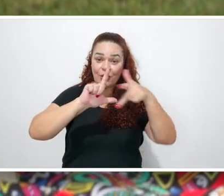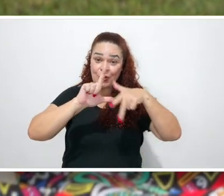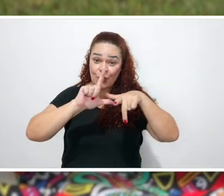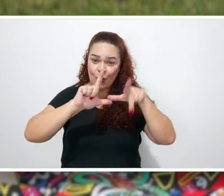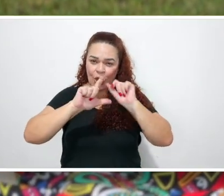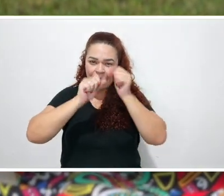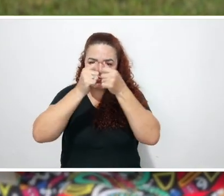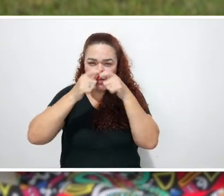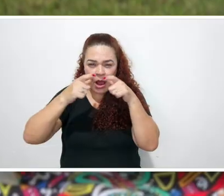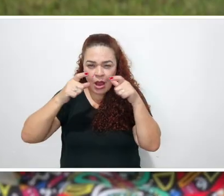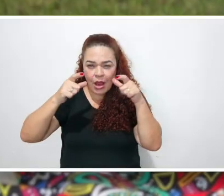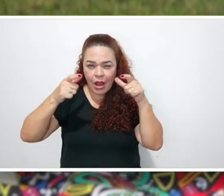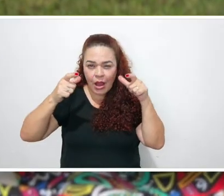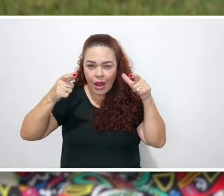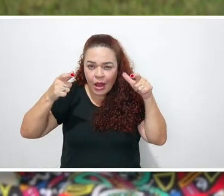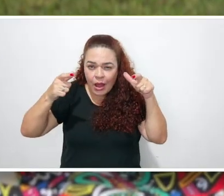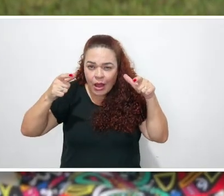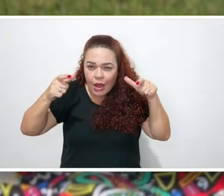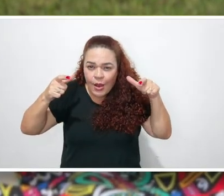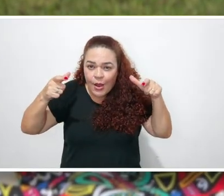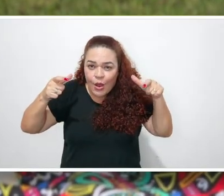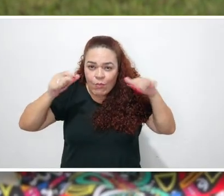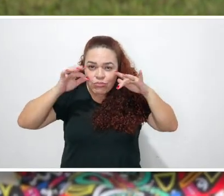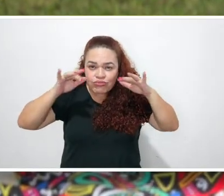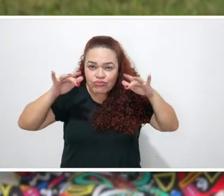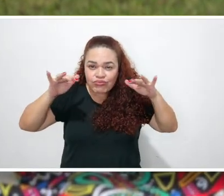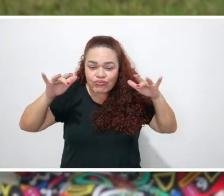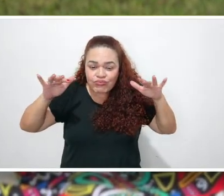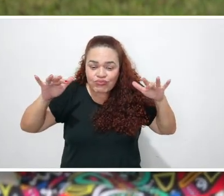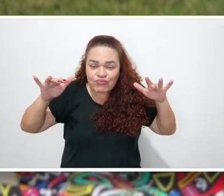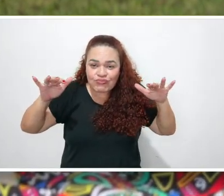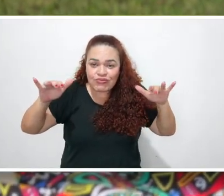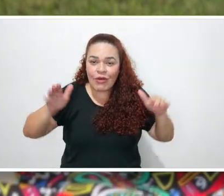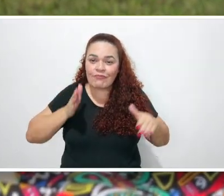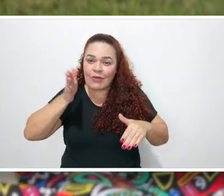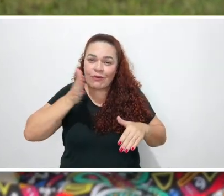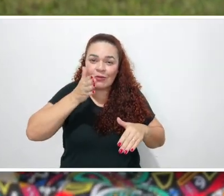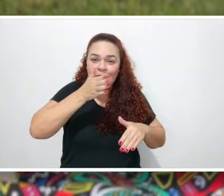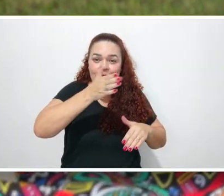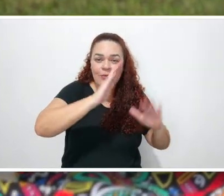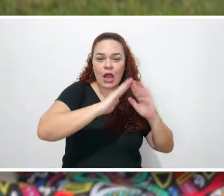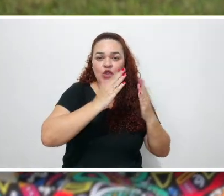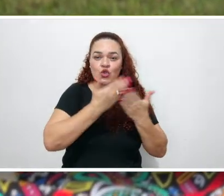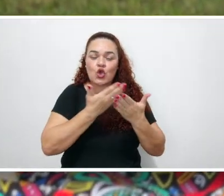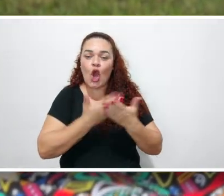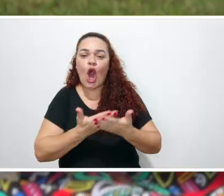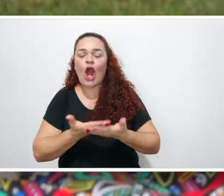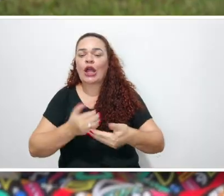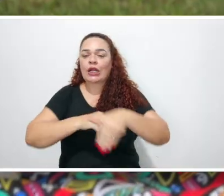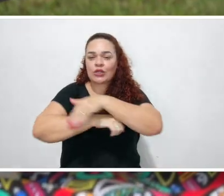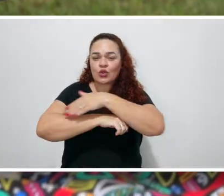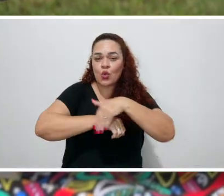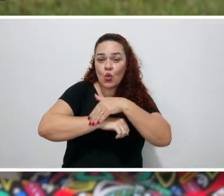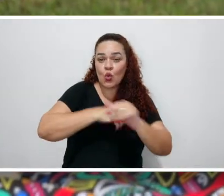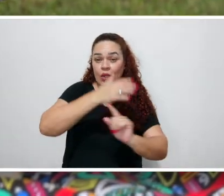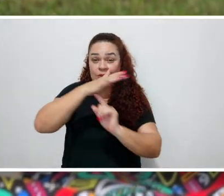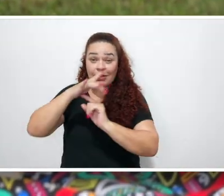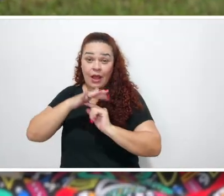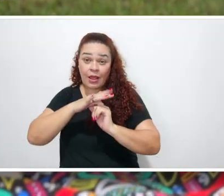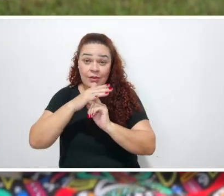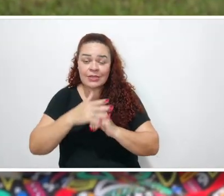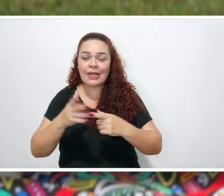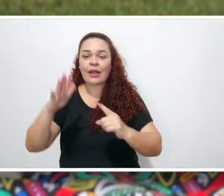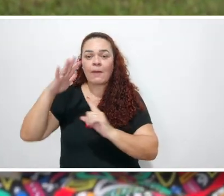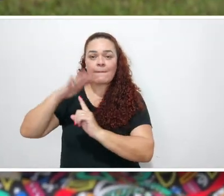Colaí cresceu. Cresceu tanto que não cabia mais em um estúdio. Ele precisou ir para as escolas, para as ruas, para as praças